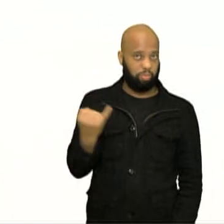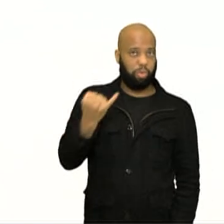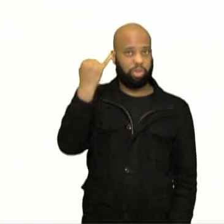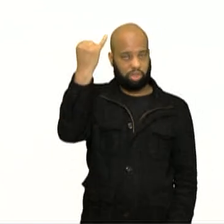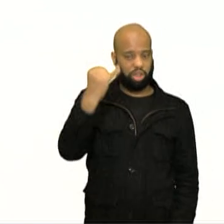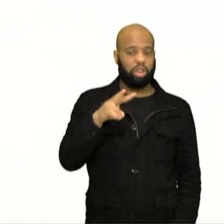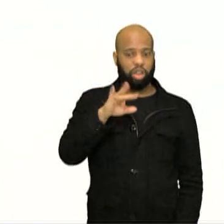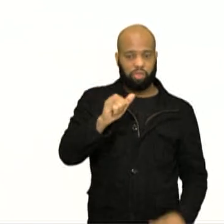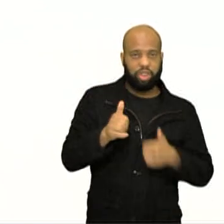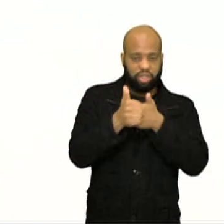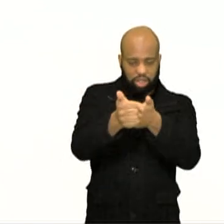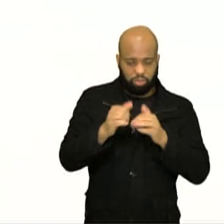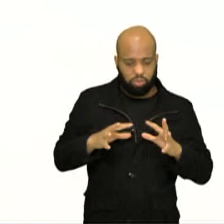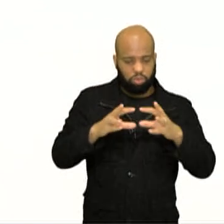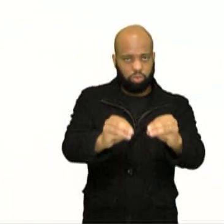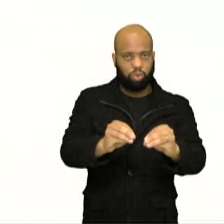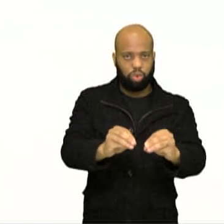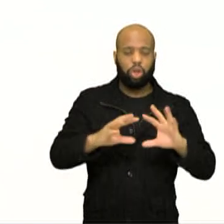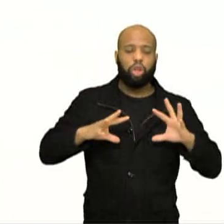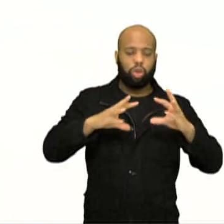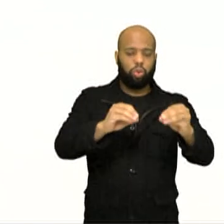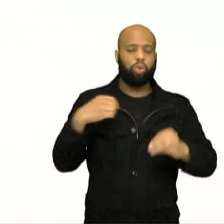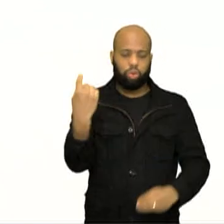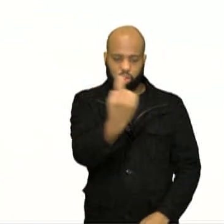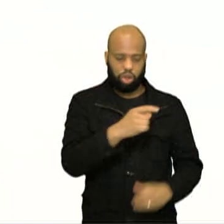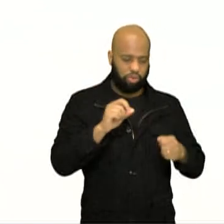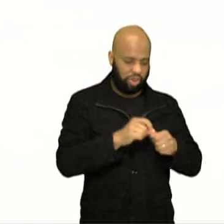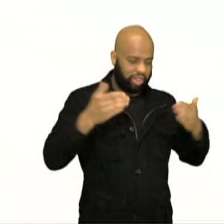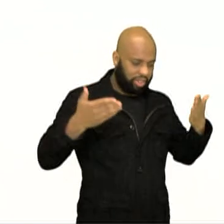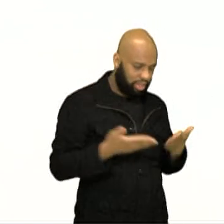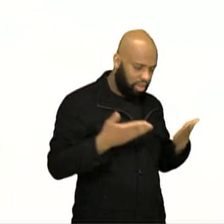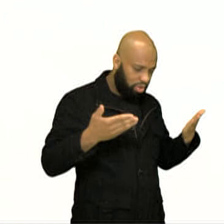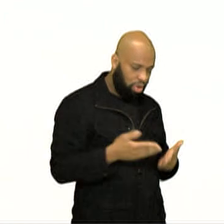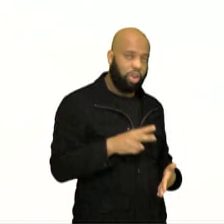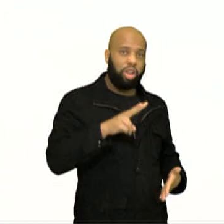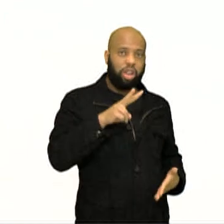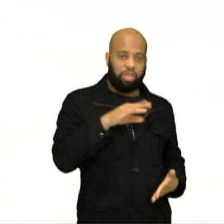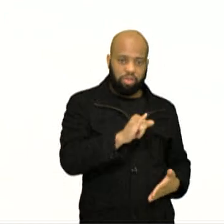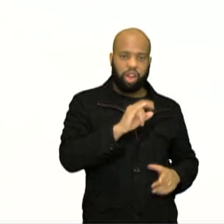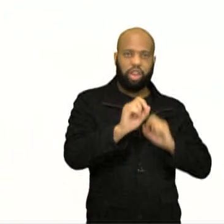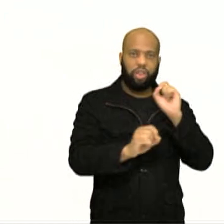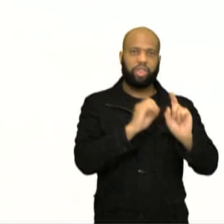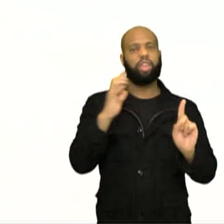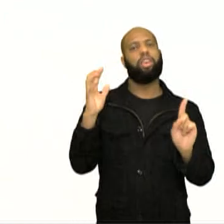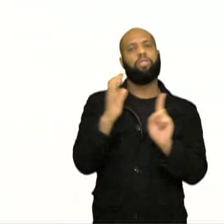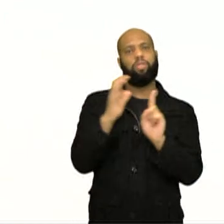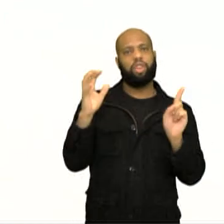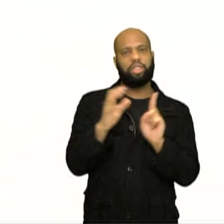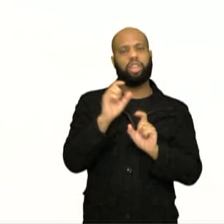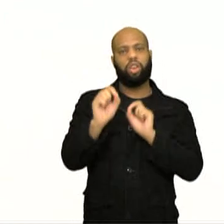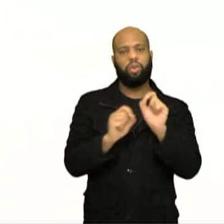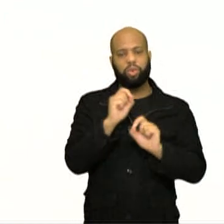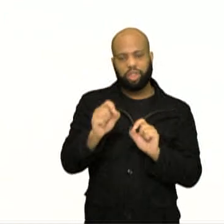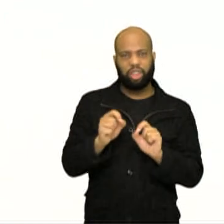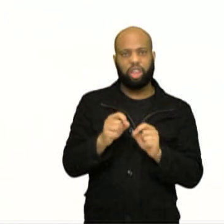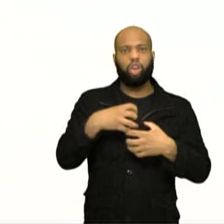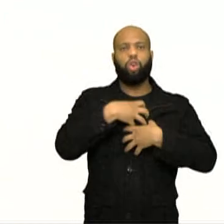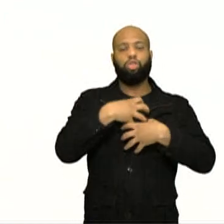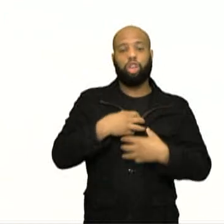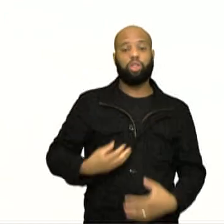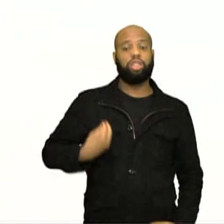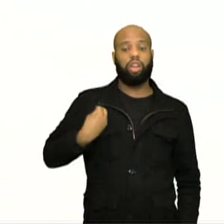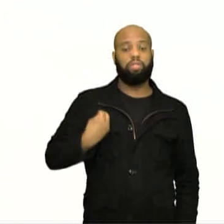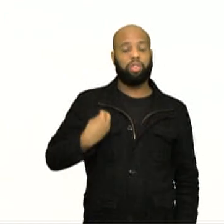ser seguido por todos. Tudo o que fazemos no momento presente deve visar a manutenção da